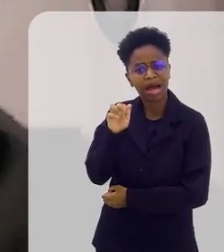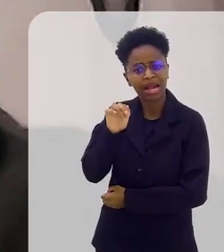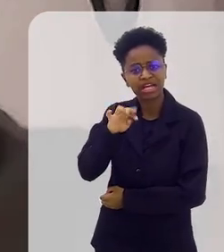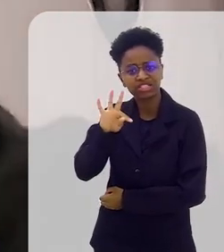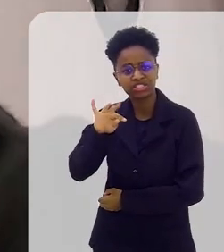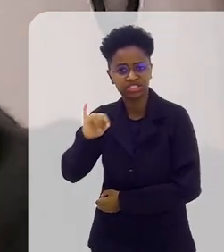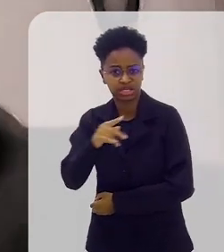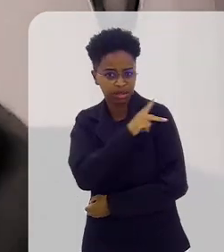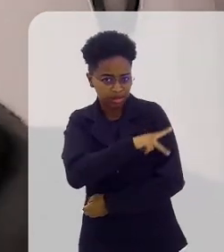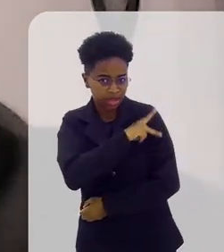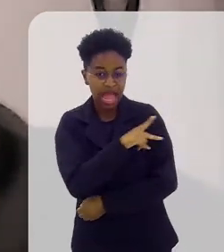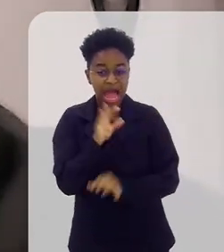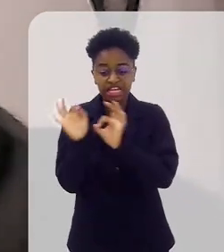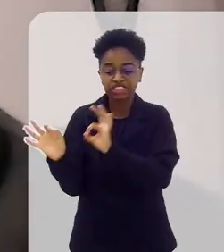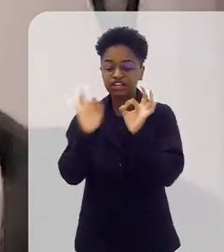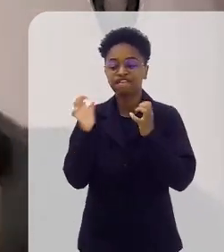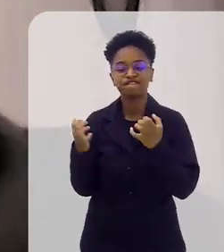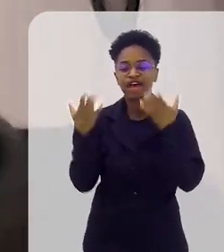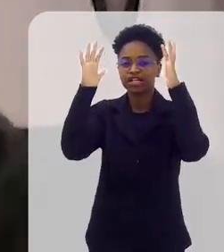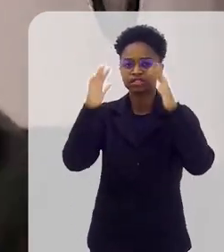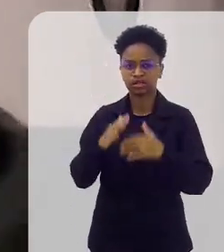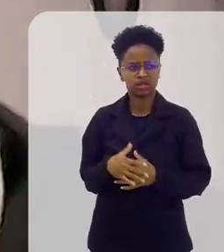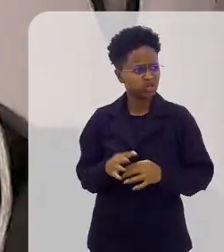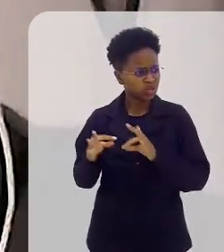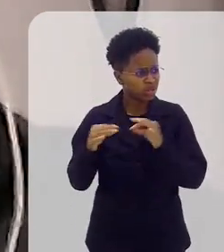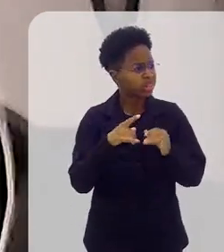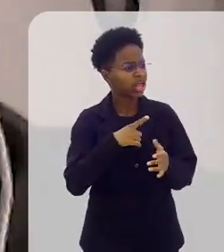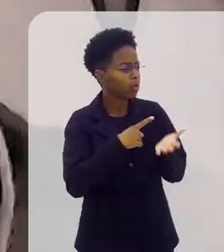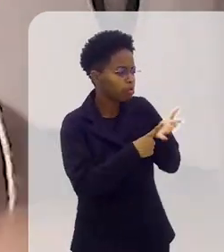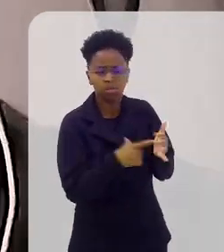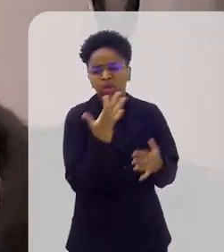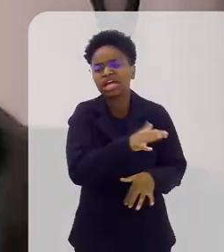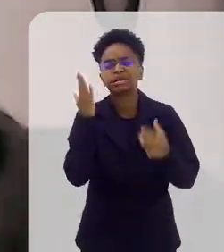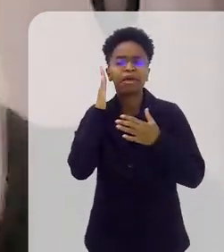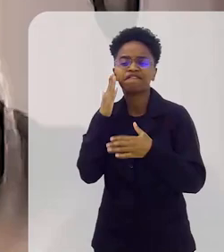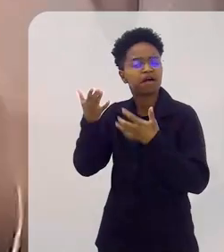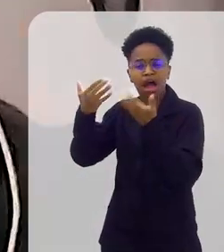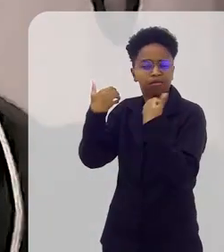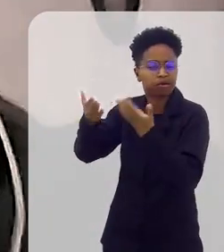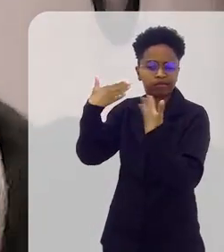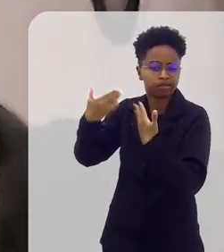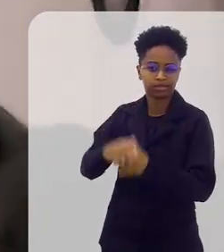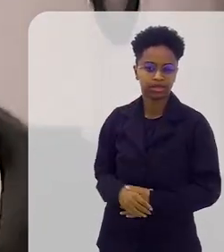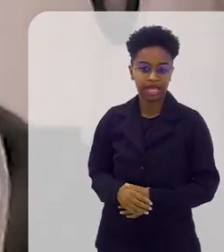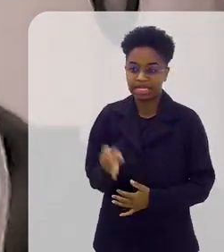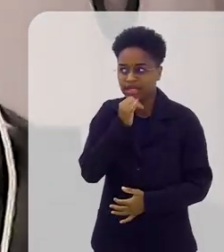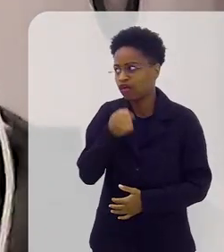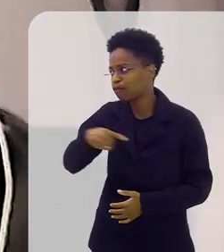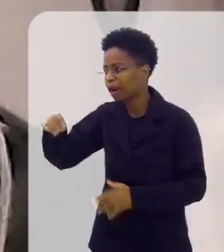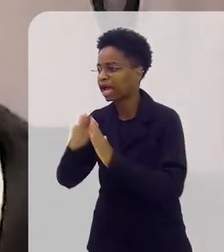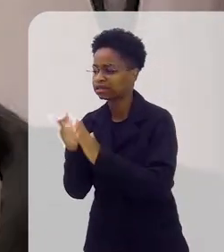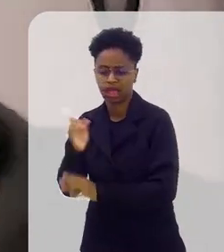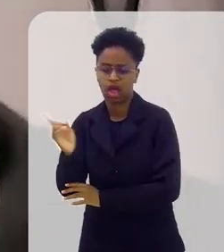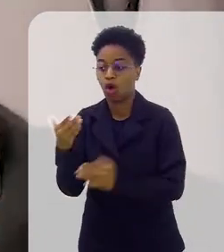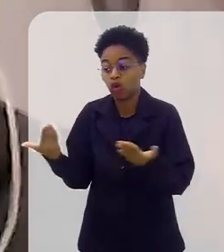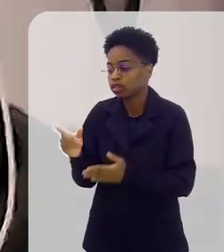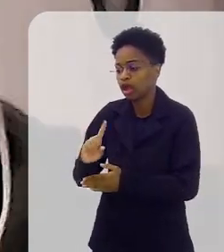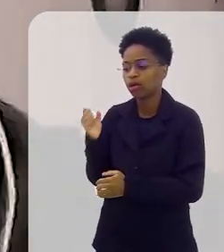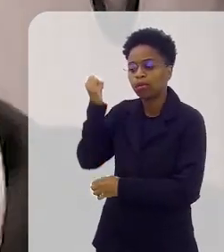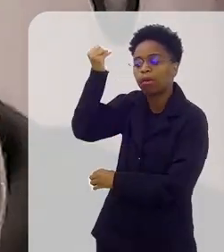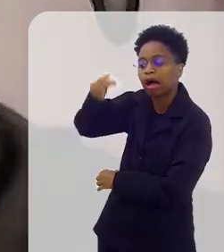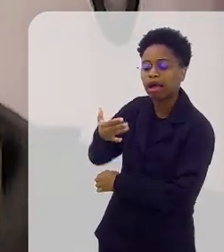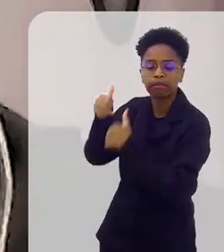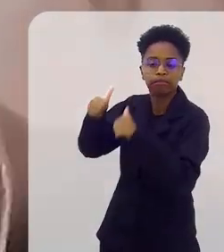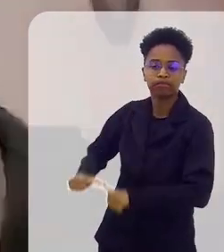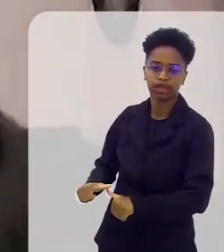vamos para Paraty assistir a festa do Divino. Aí ia todo mundo para Paraty. Mas, João, eu tenho um compromisso, não quero saber, vamos embora. João, estou indo para casa. Não, ninguém vai